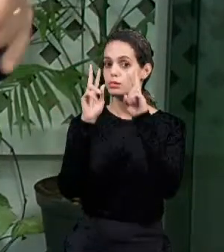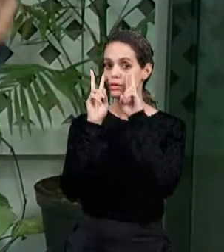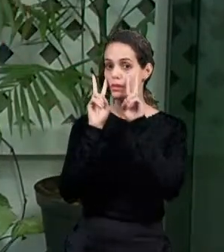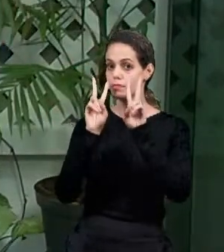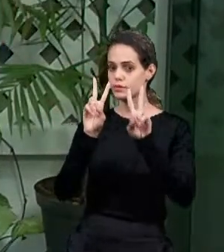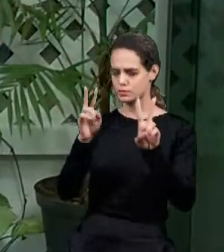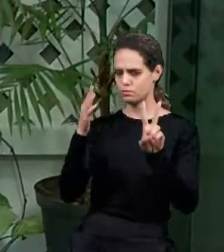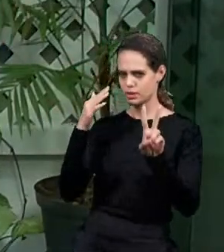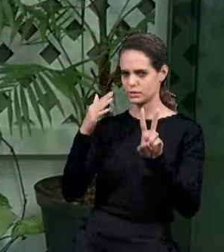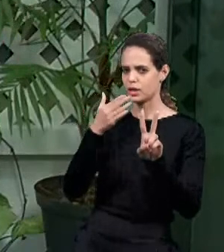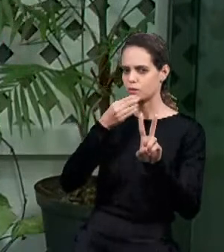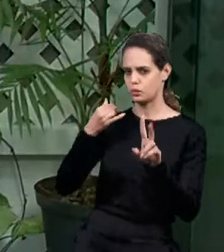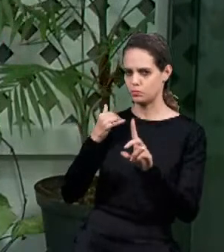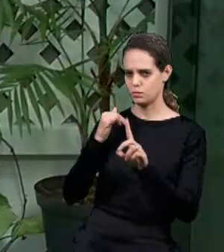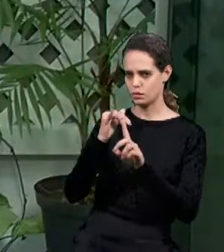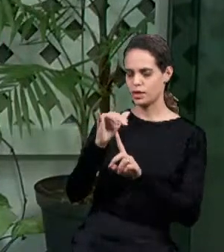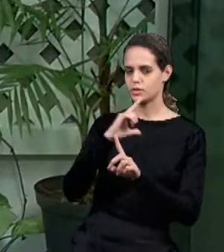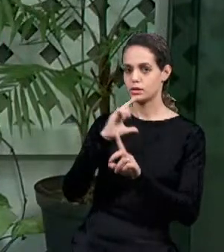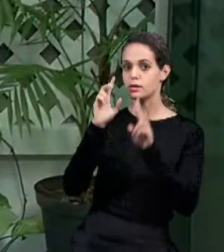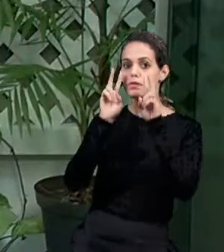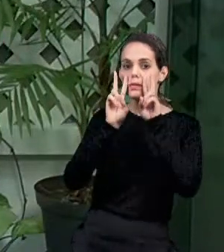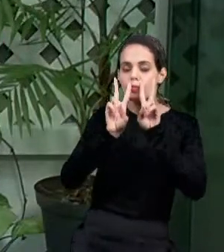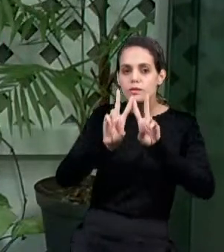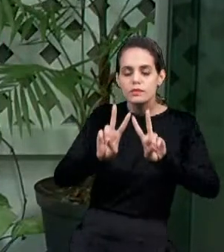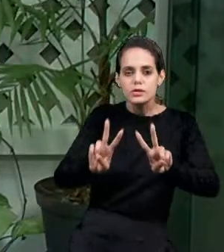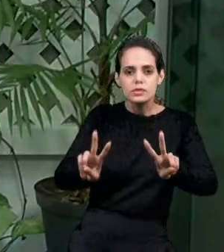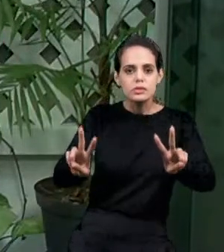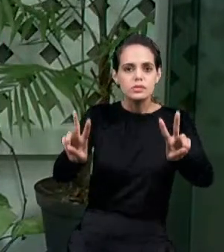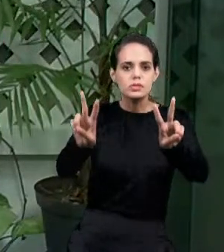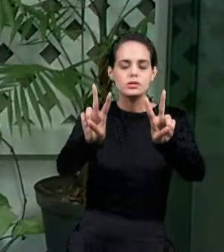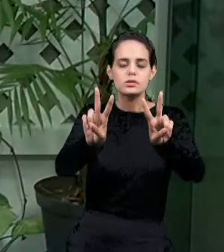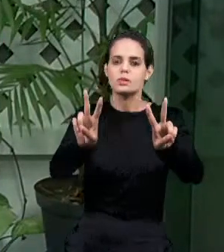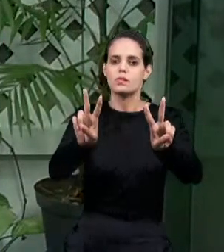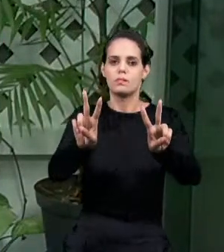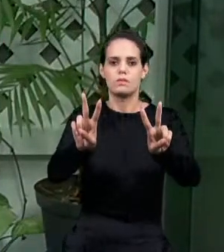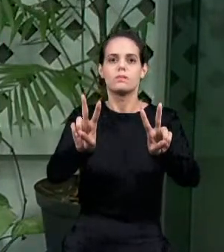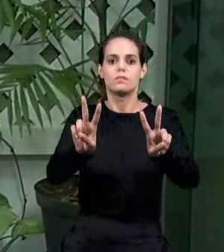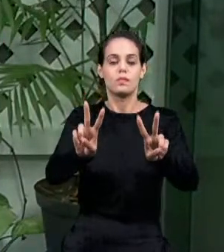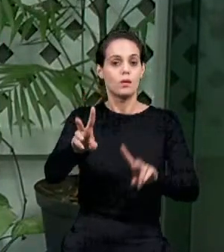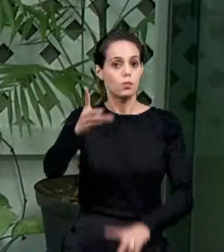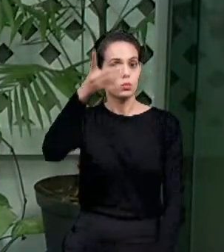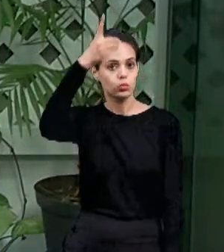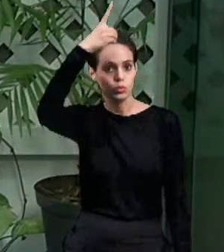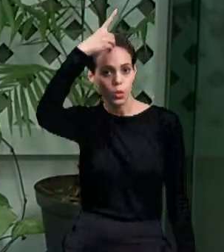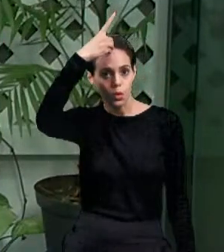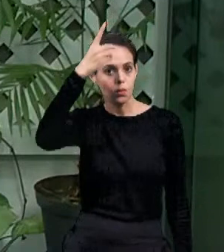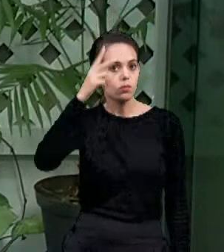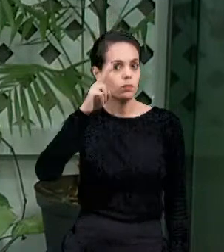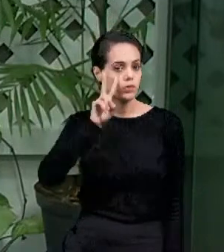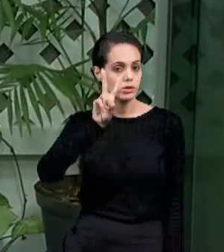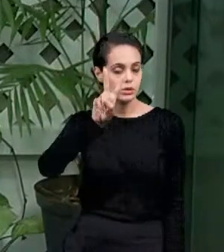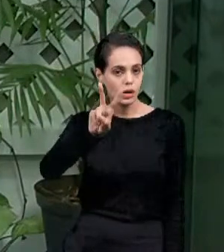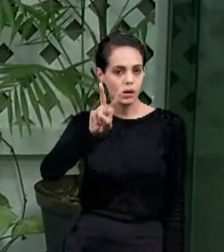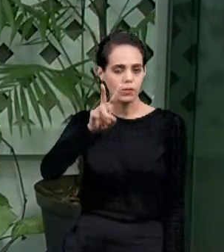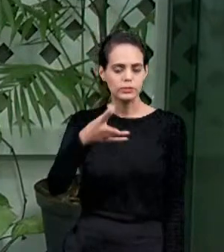ele teve. A visão que ele teve, posso dizer, e ele sente-se